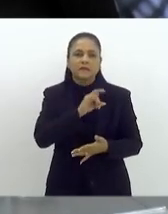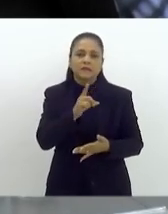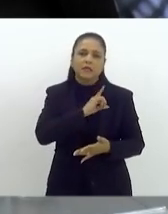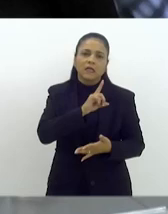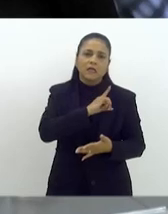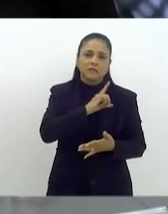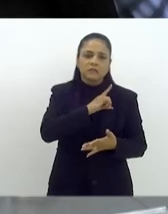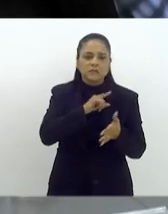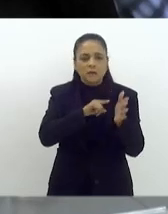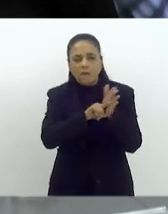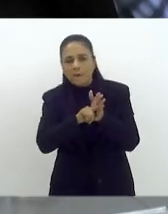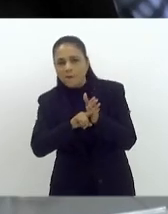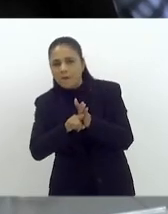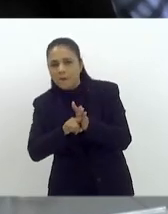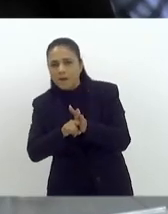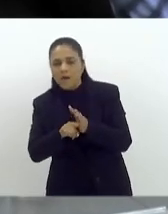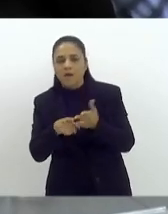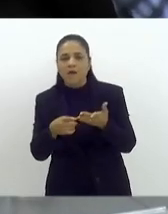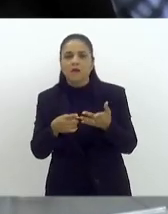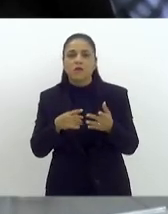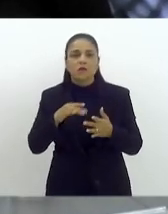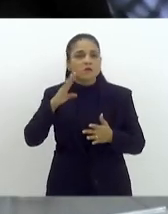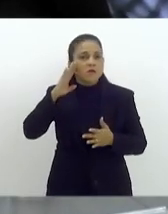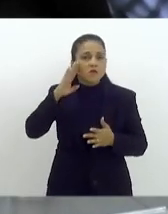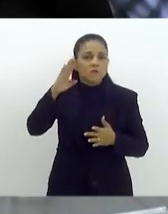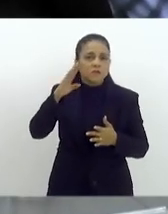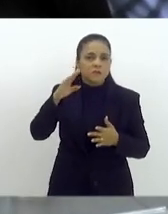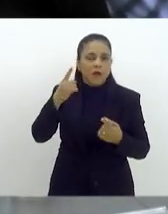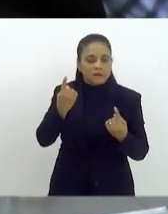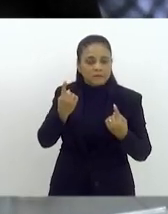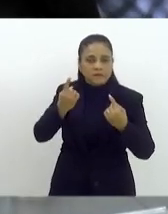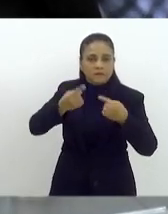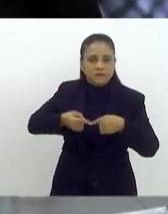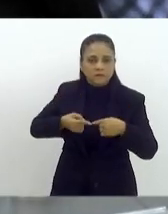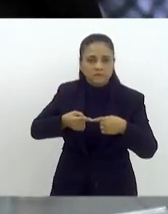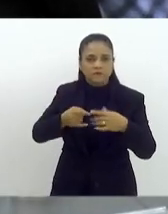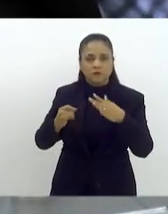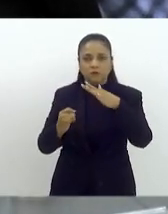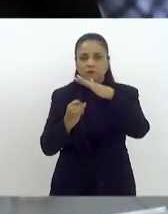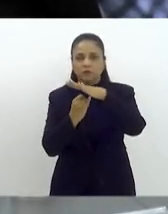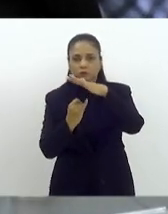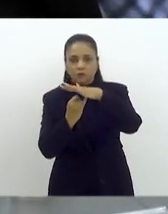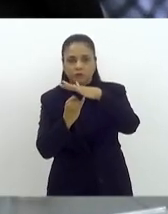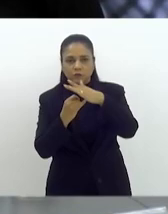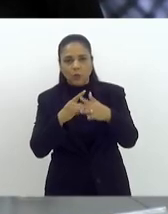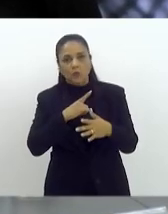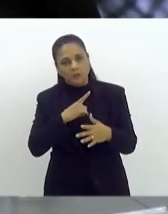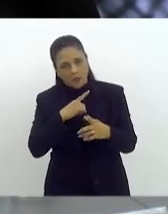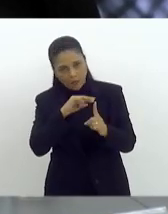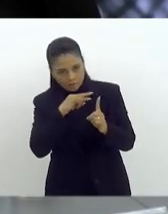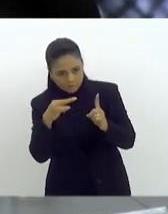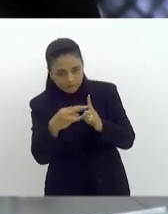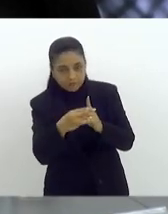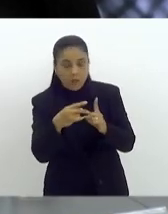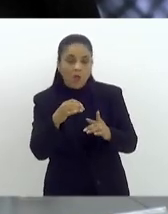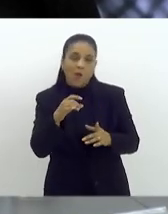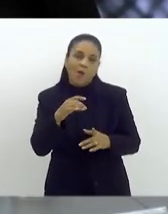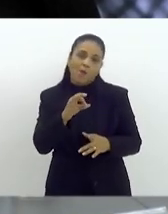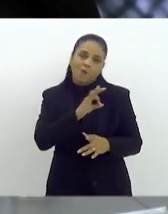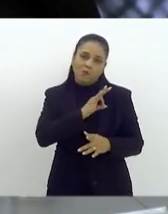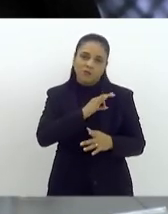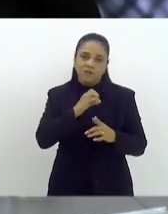apurar e ainda Quais os principais desafios vistos pelas instituições e não apenas pela Polícia Civil mas